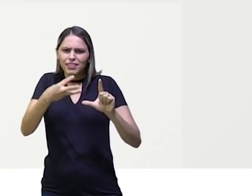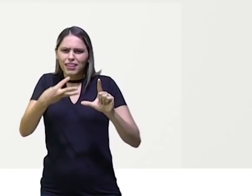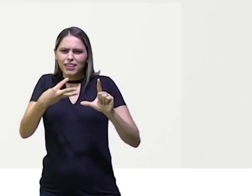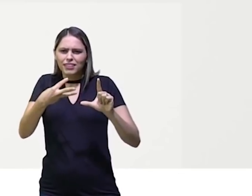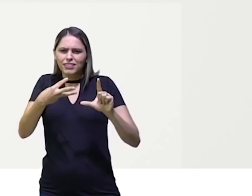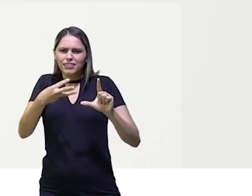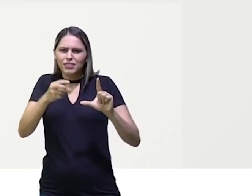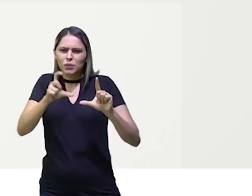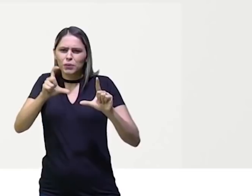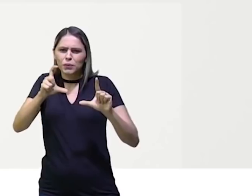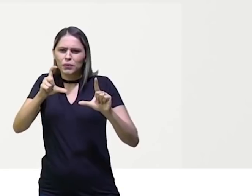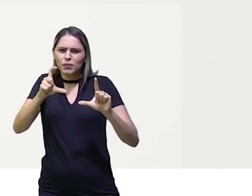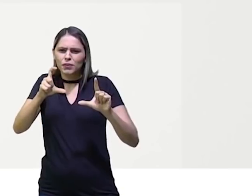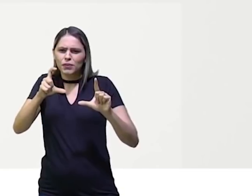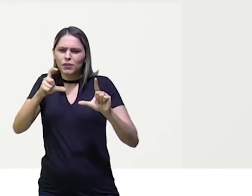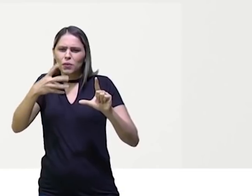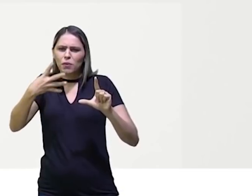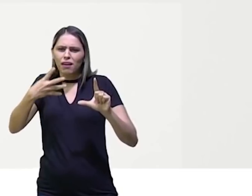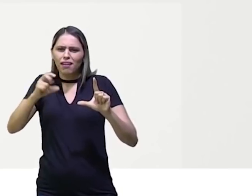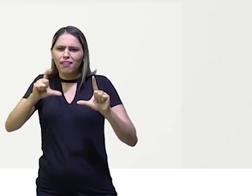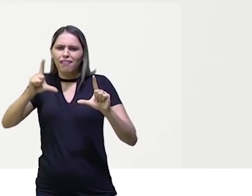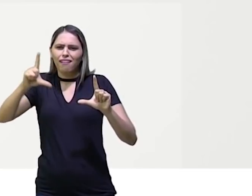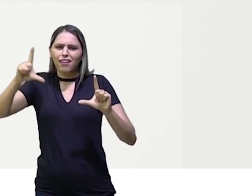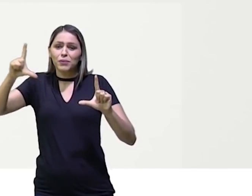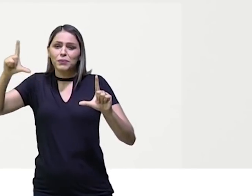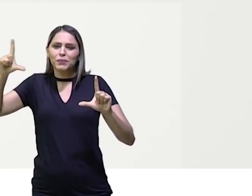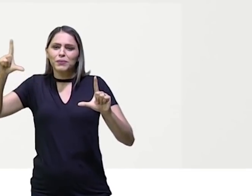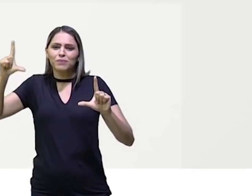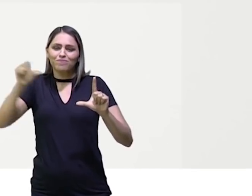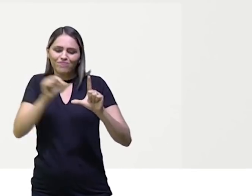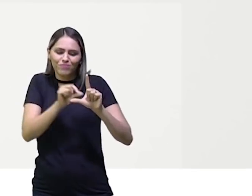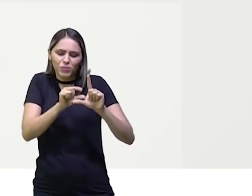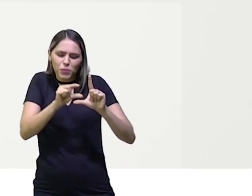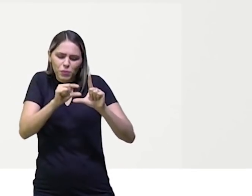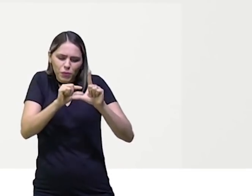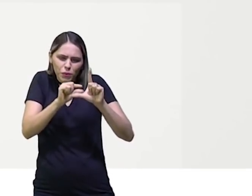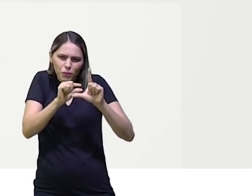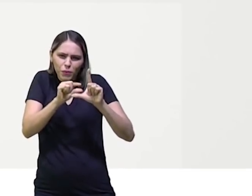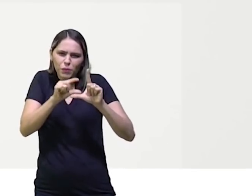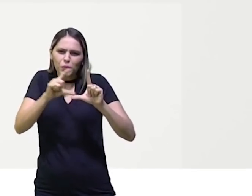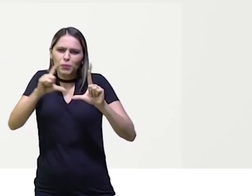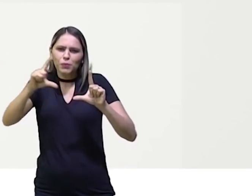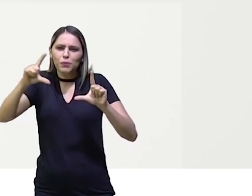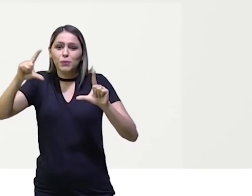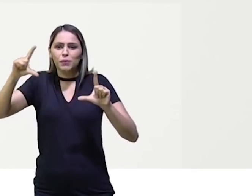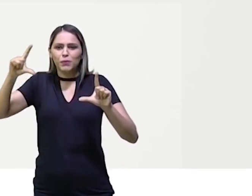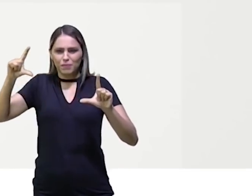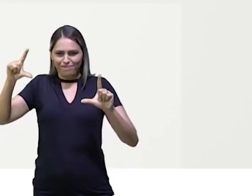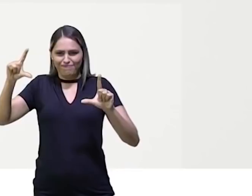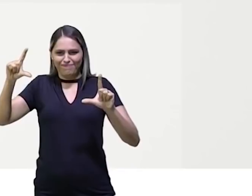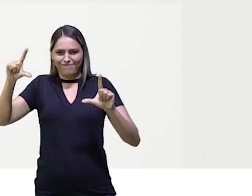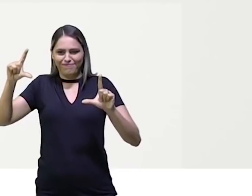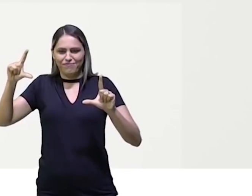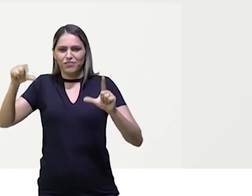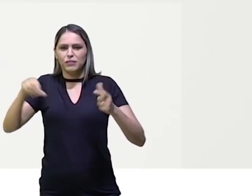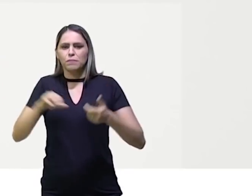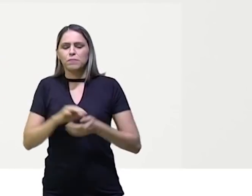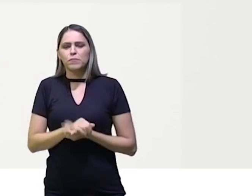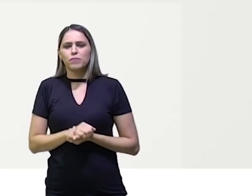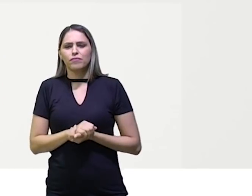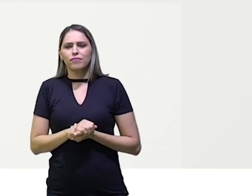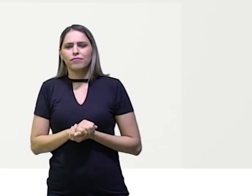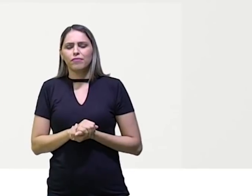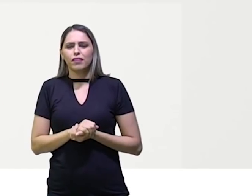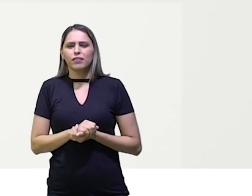os blocos. É, aumenta, o 2 aumentou, o 3